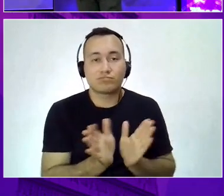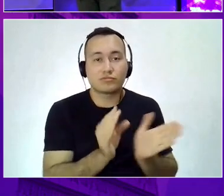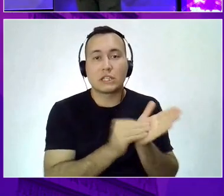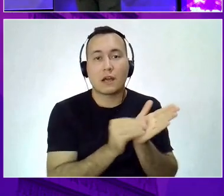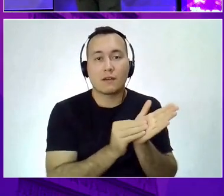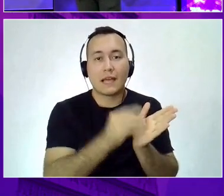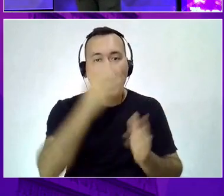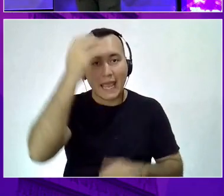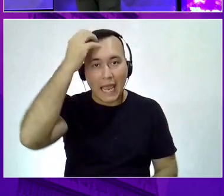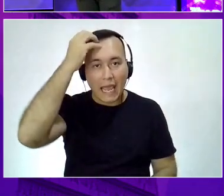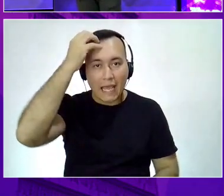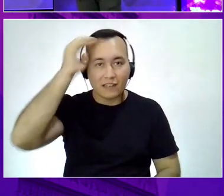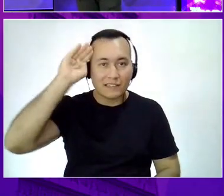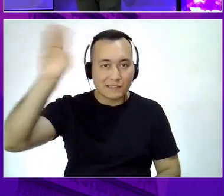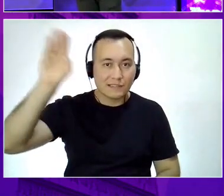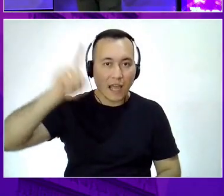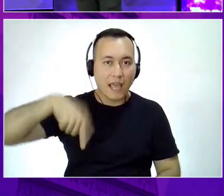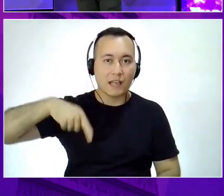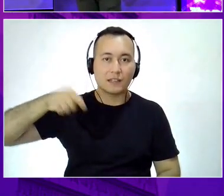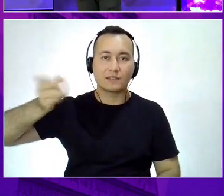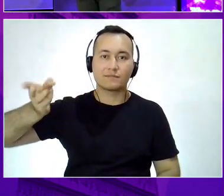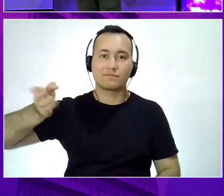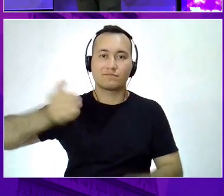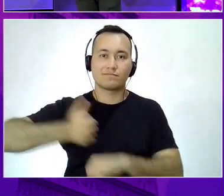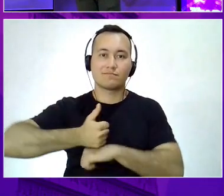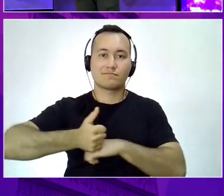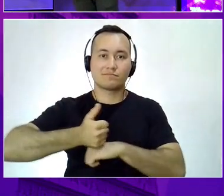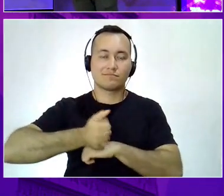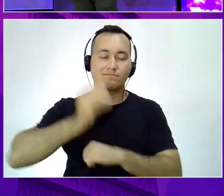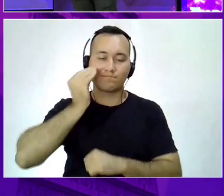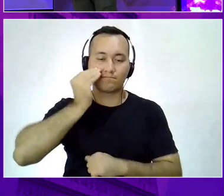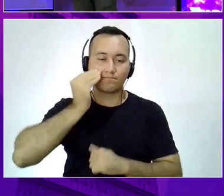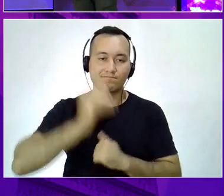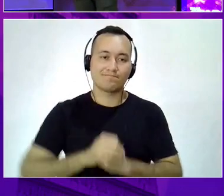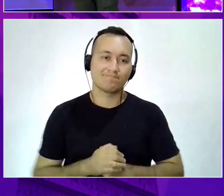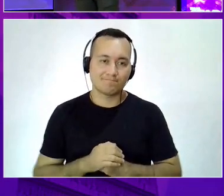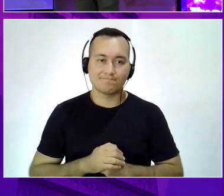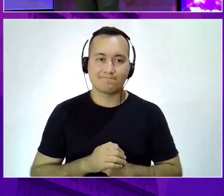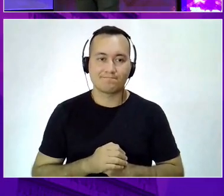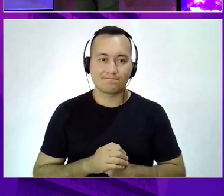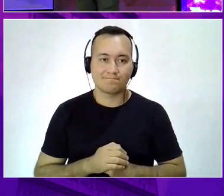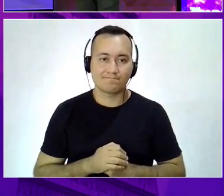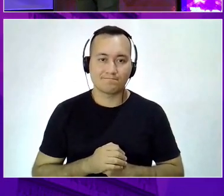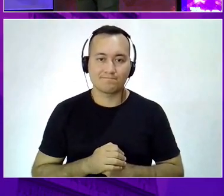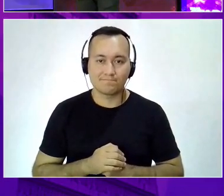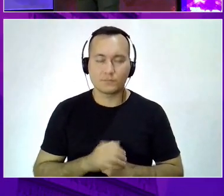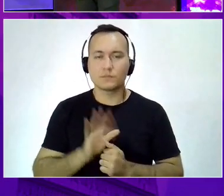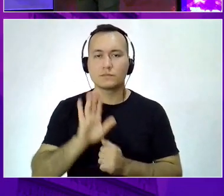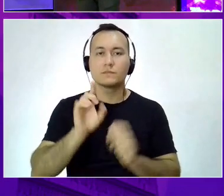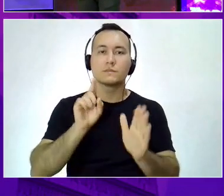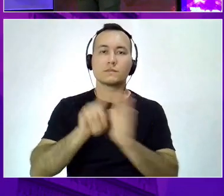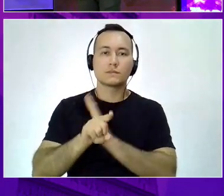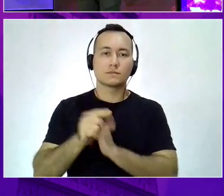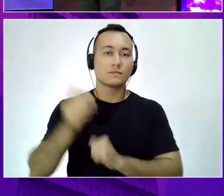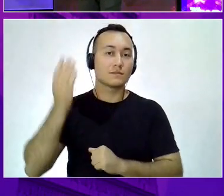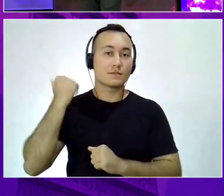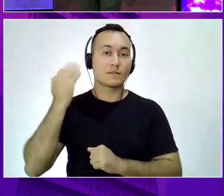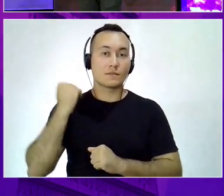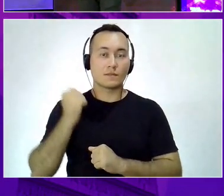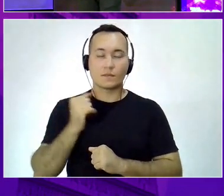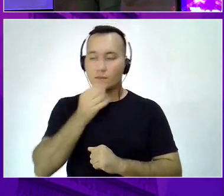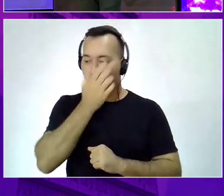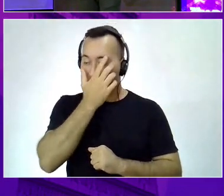fala: podia ser de tal jeito. Quantos testers aqui não chegaram no último dia da sprint e falaram